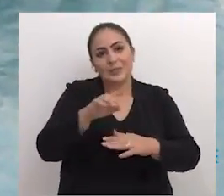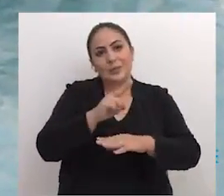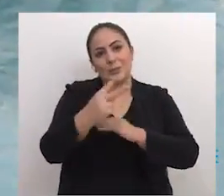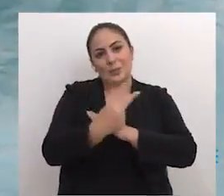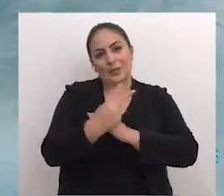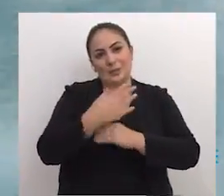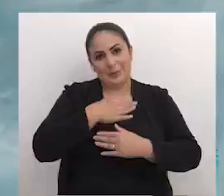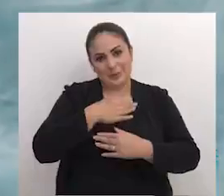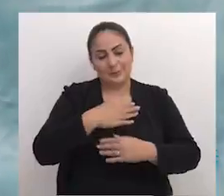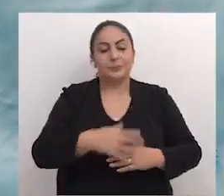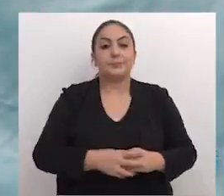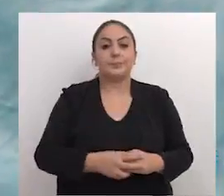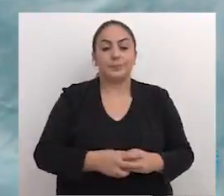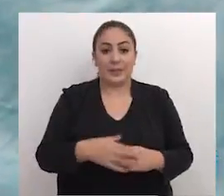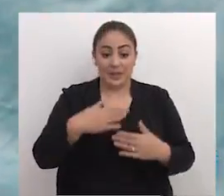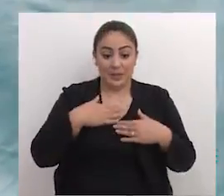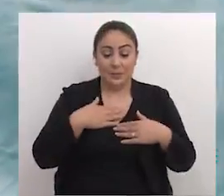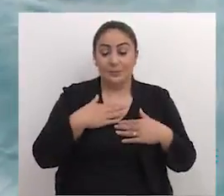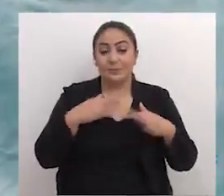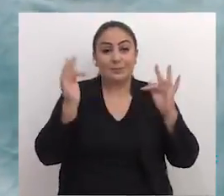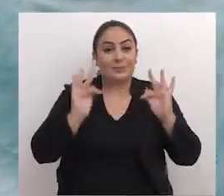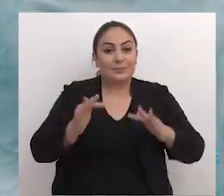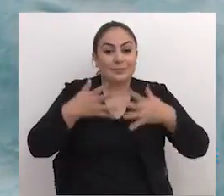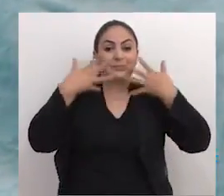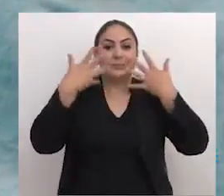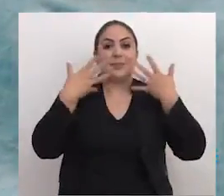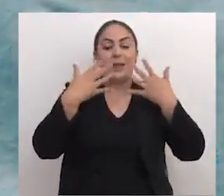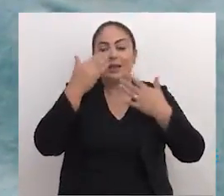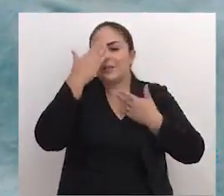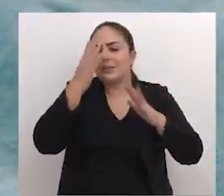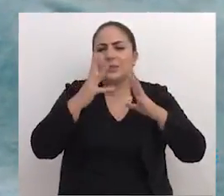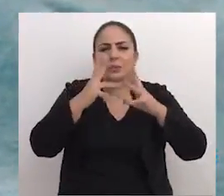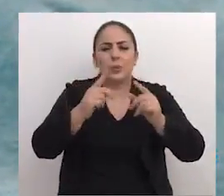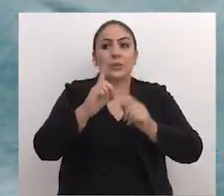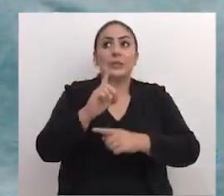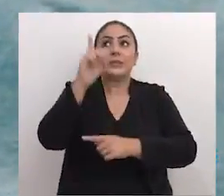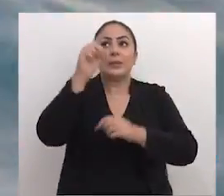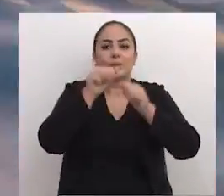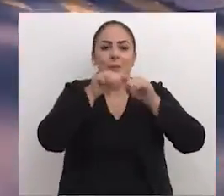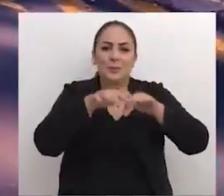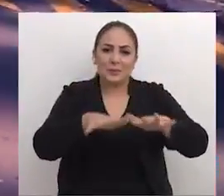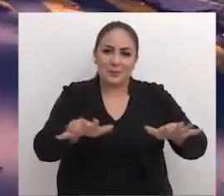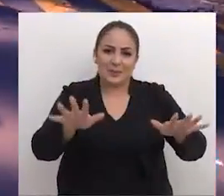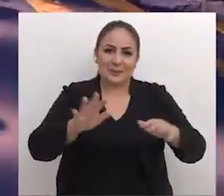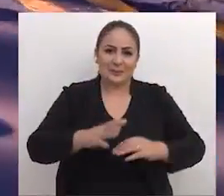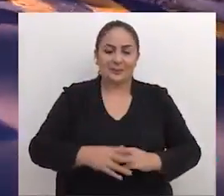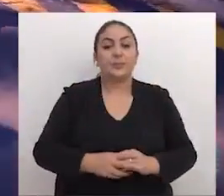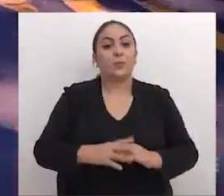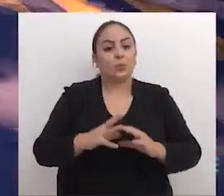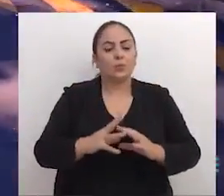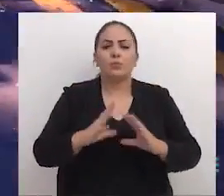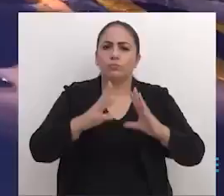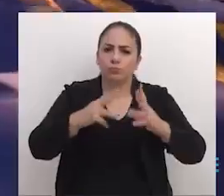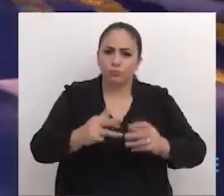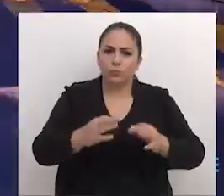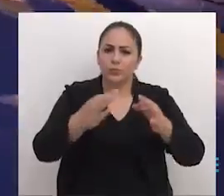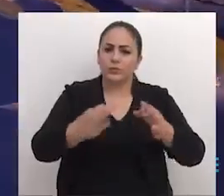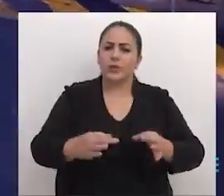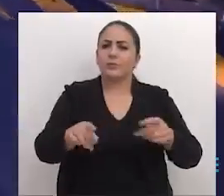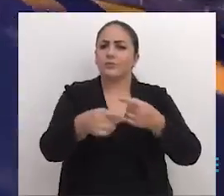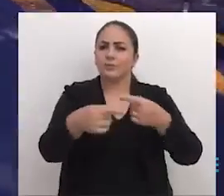cuidaram. Tenho muita alegria, quero agradecer a todo mundo, que Deus abençoe. Tudo vai dar certo,